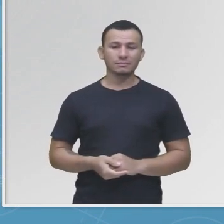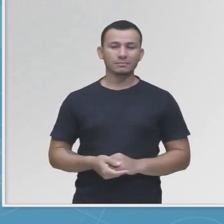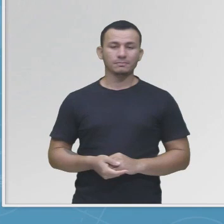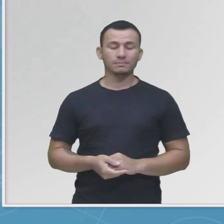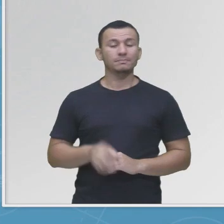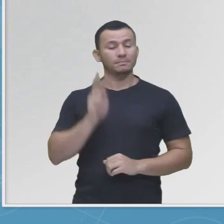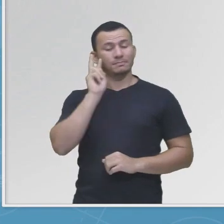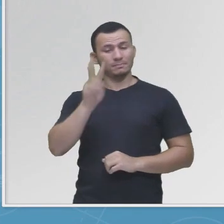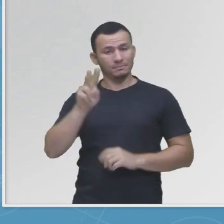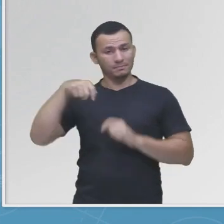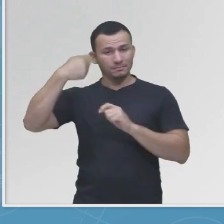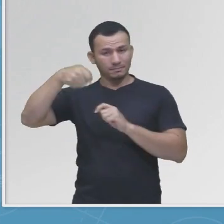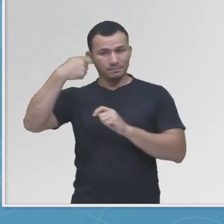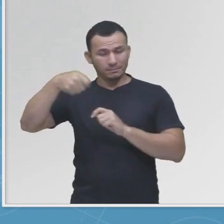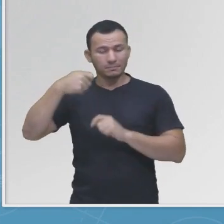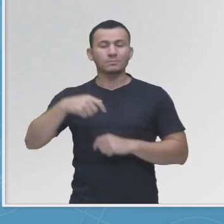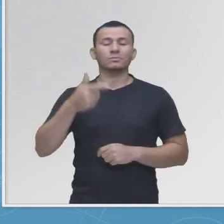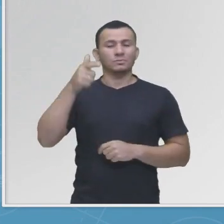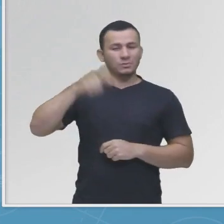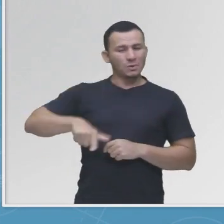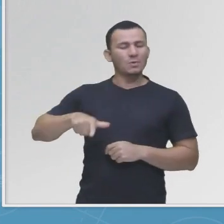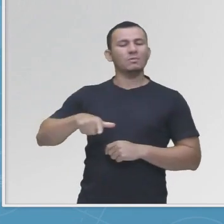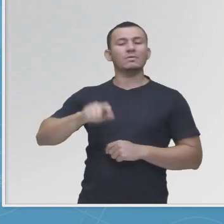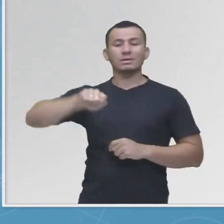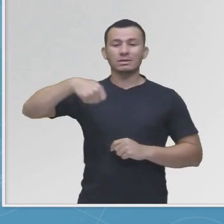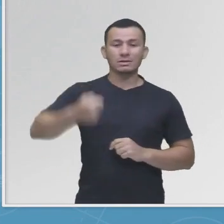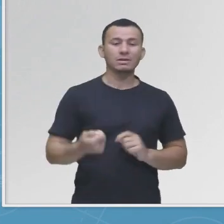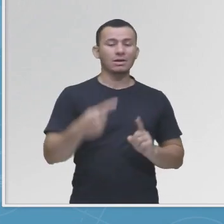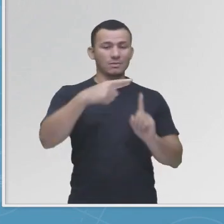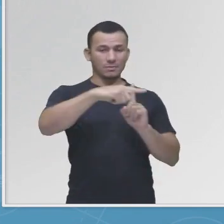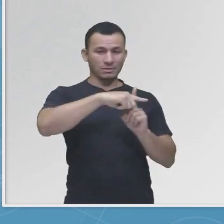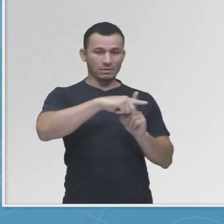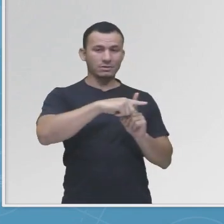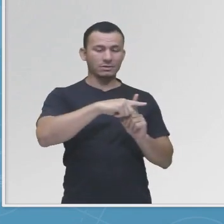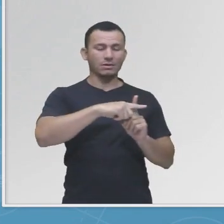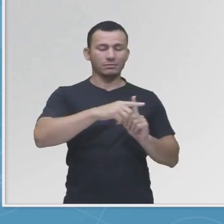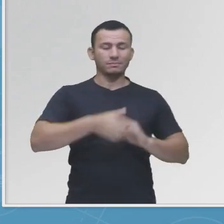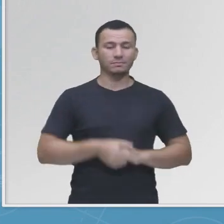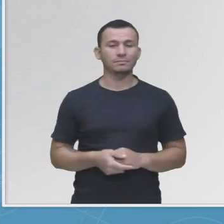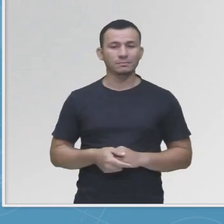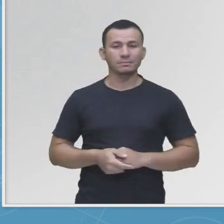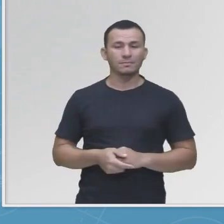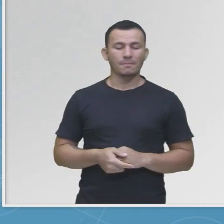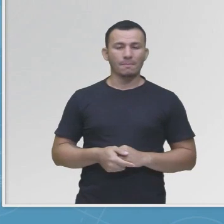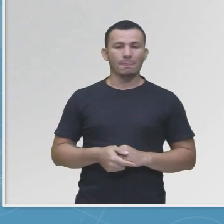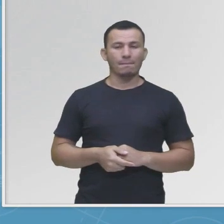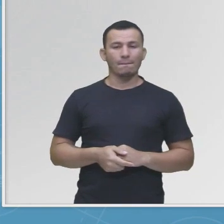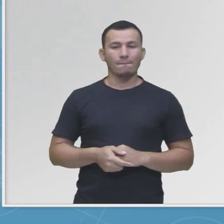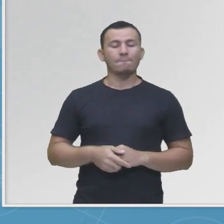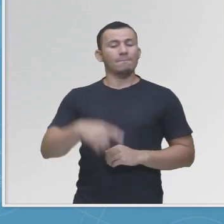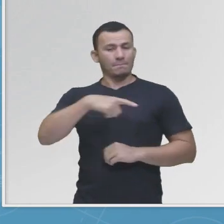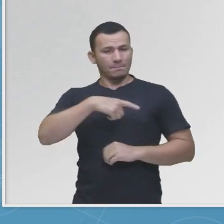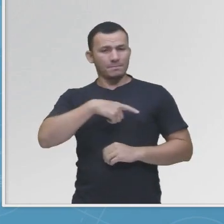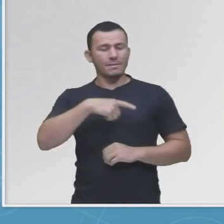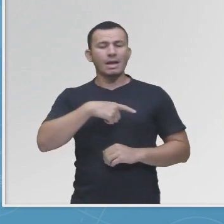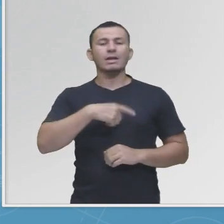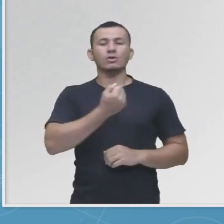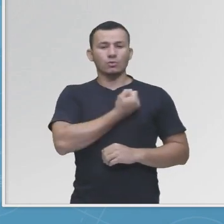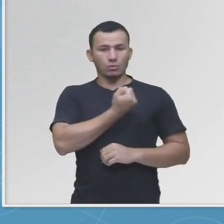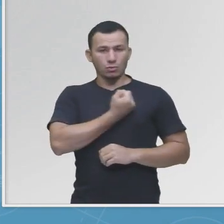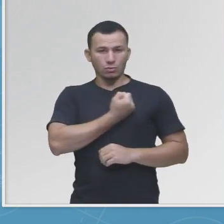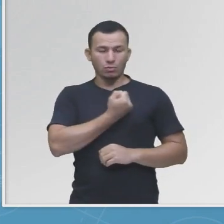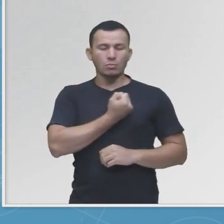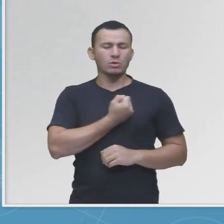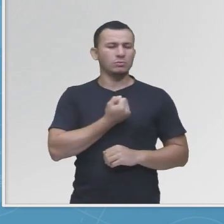Muito bem, então nós temos aí mais um exemplo da operação de adição, na qual nós temos aí elementos